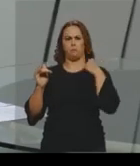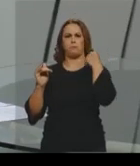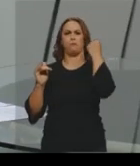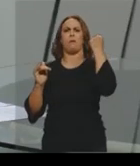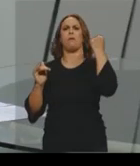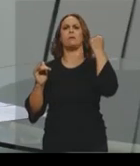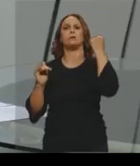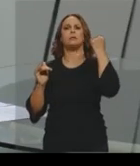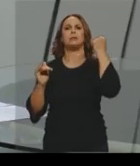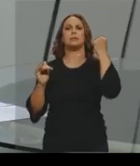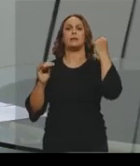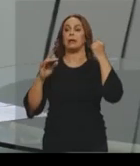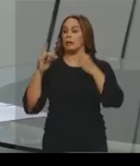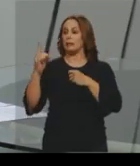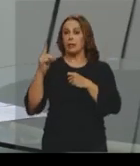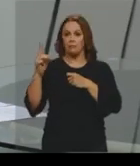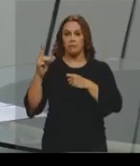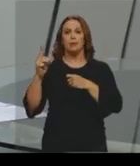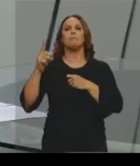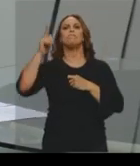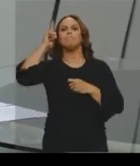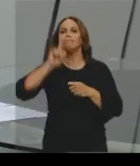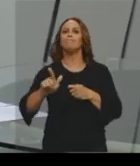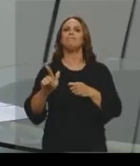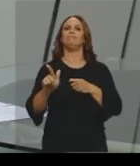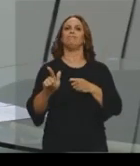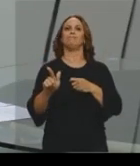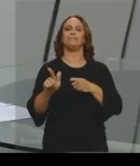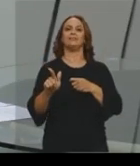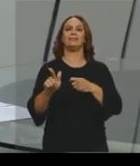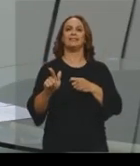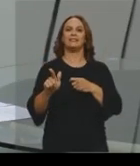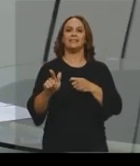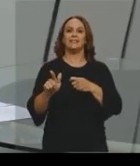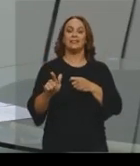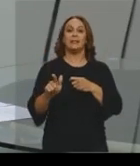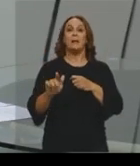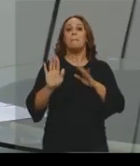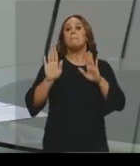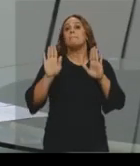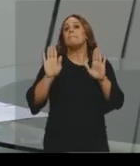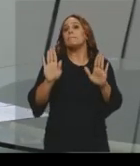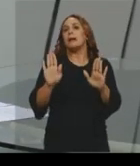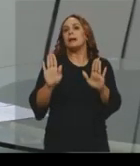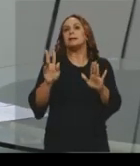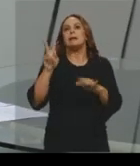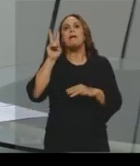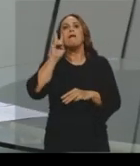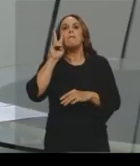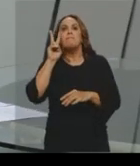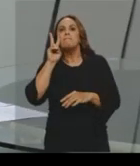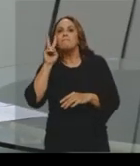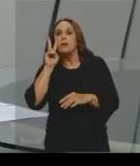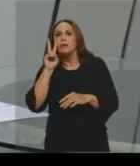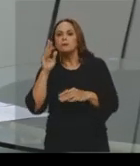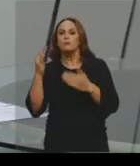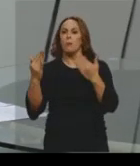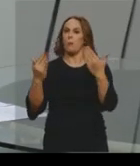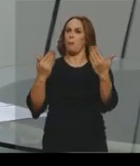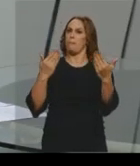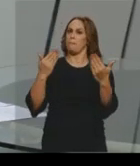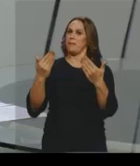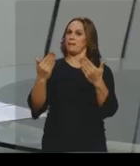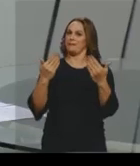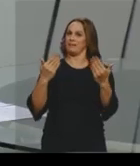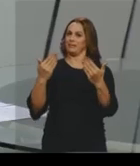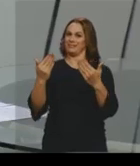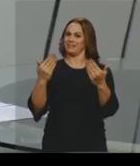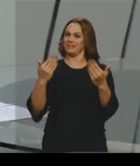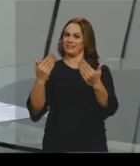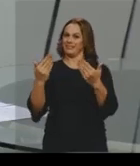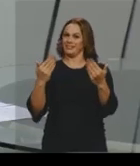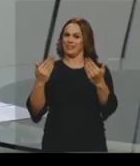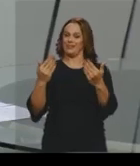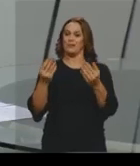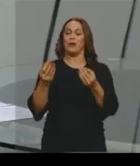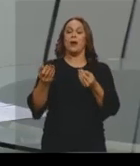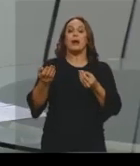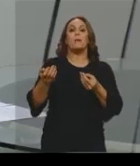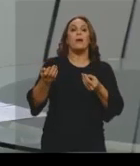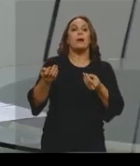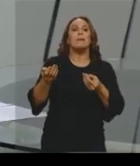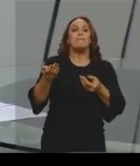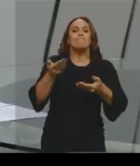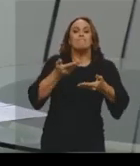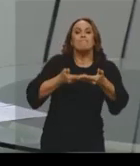poderoso, Davi o venceu, né? Trazendo essa realidade para o estudo da geografia, para o estudo das